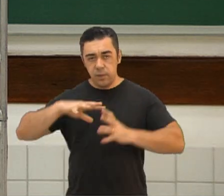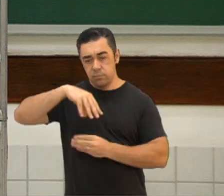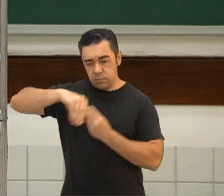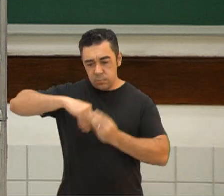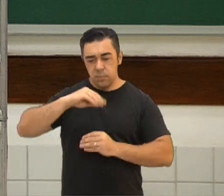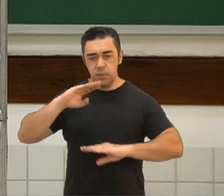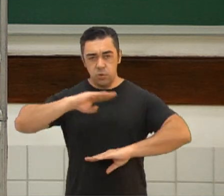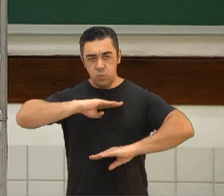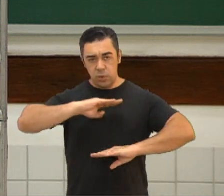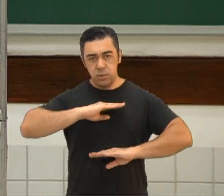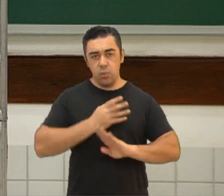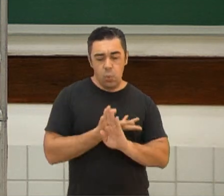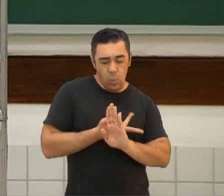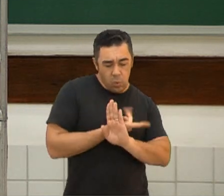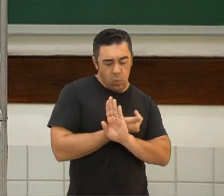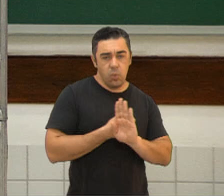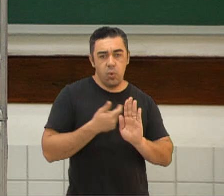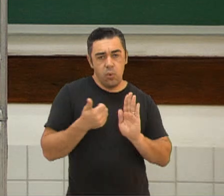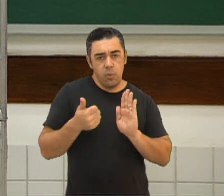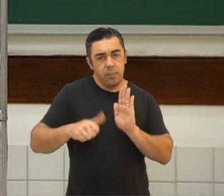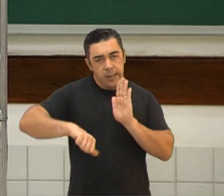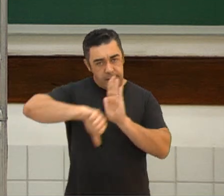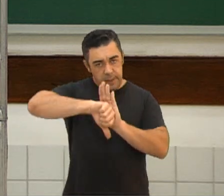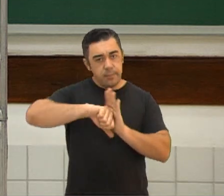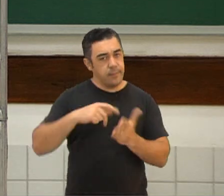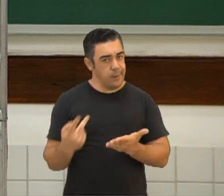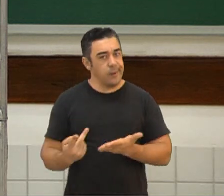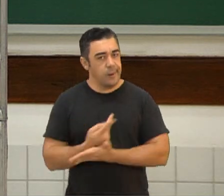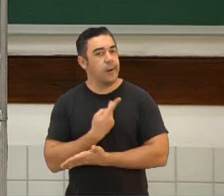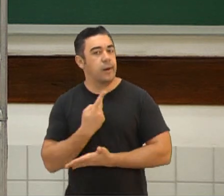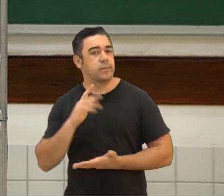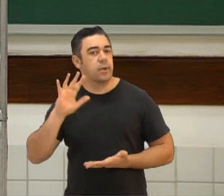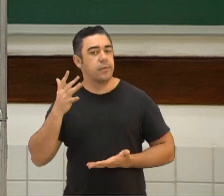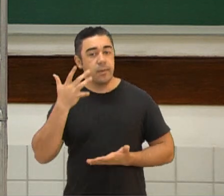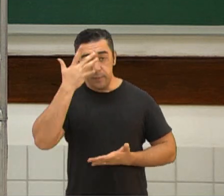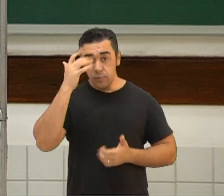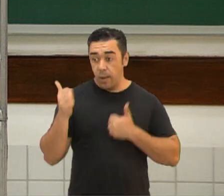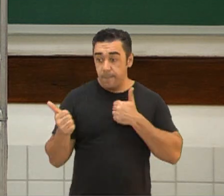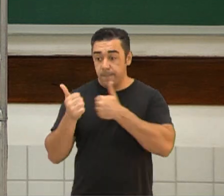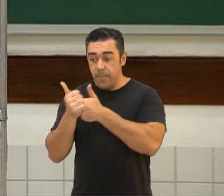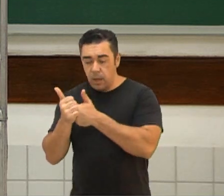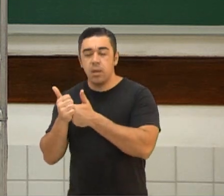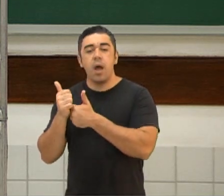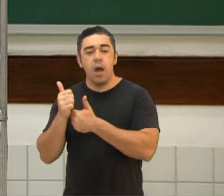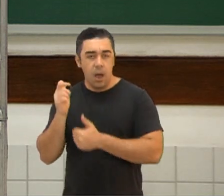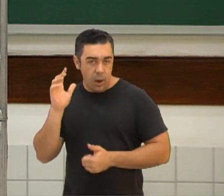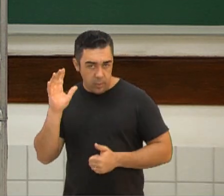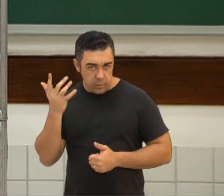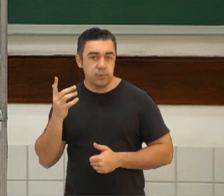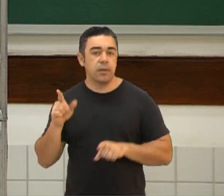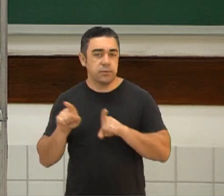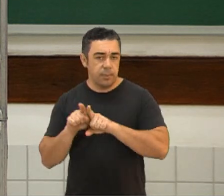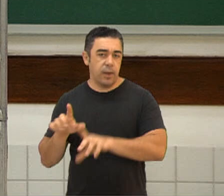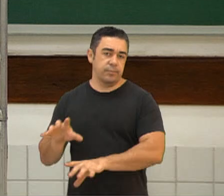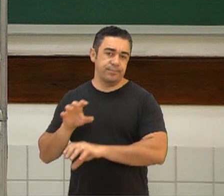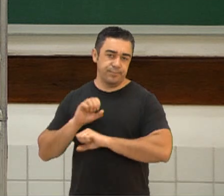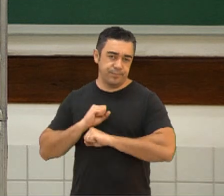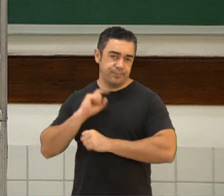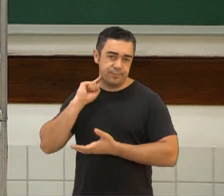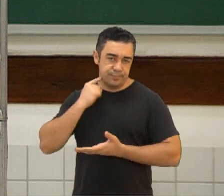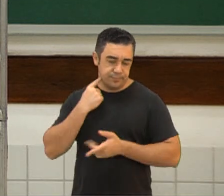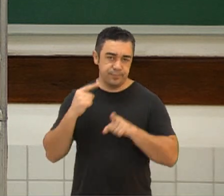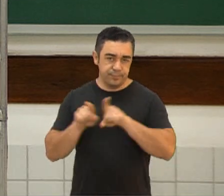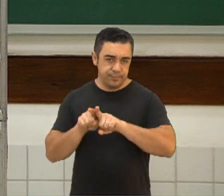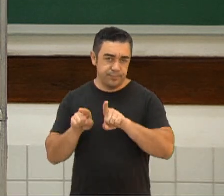situações de corrupção, de atos ilegais, né? E as pessoas que se aproximam acabam também, muitas vezes, se tornando